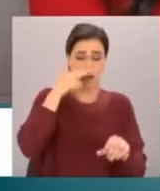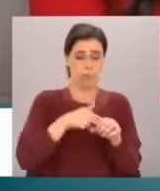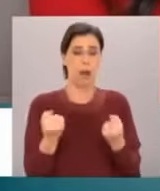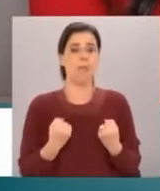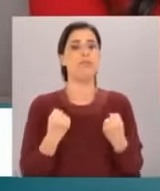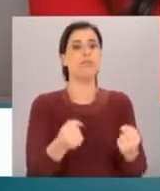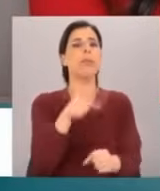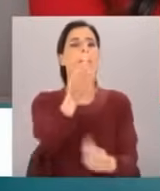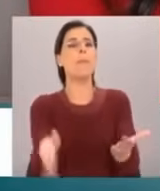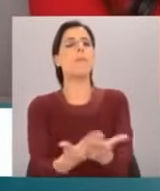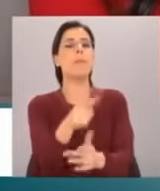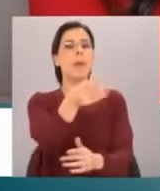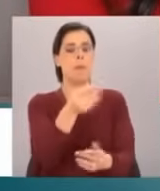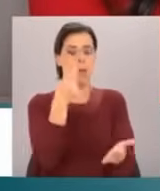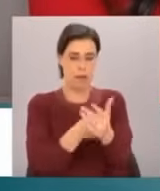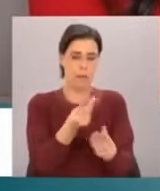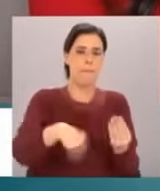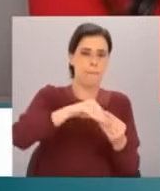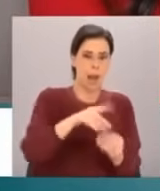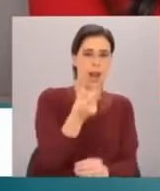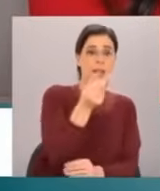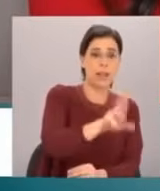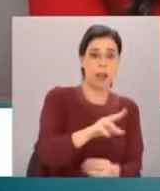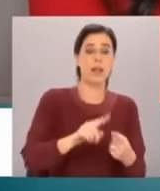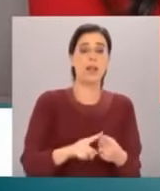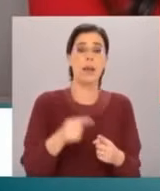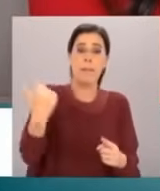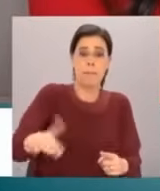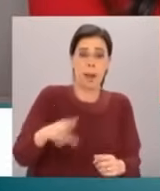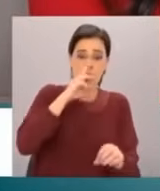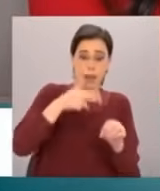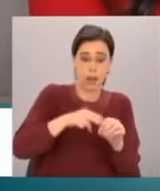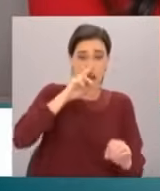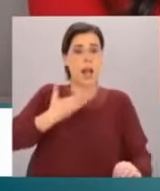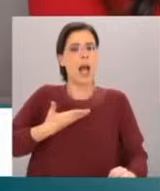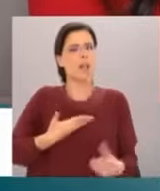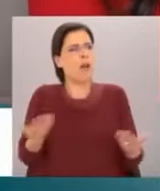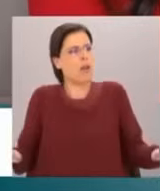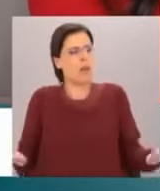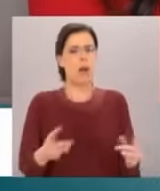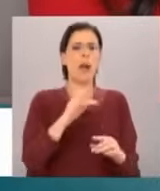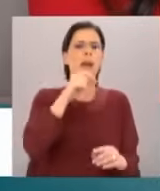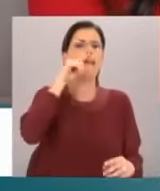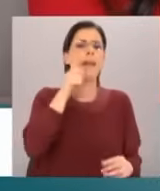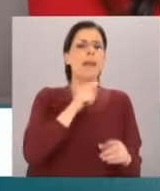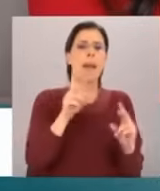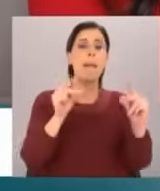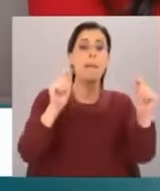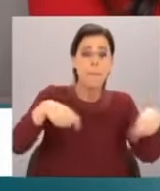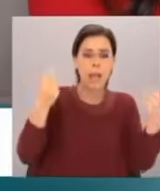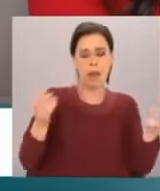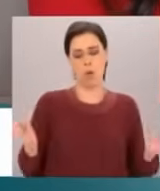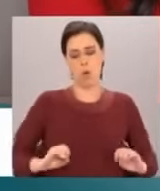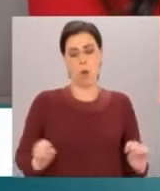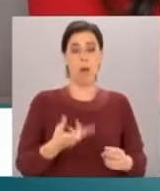para levar o seu carro que é que o plano propõe mais taxas e mais e crescer ainda mais a gasolina eo gasóleo importante unhas não há Milagres